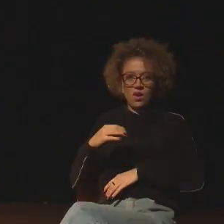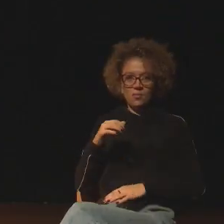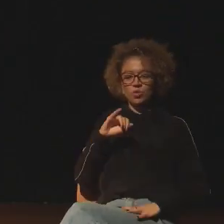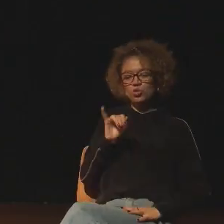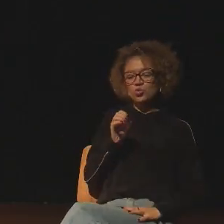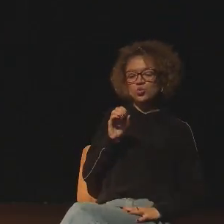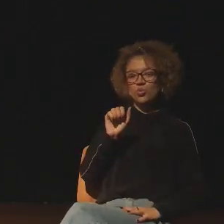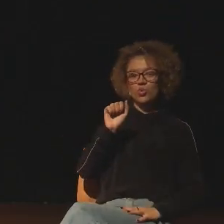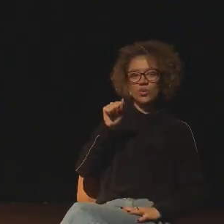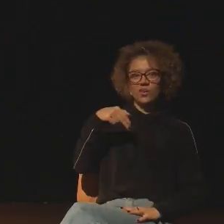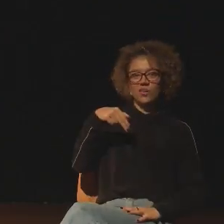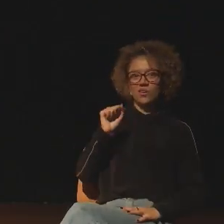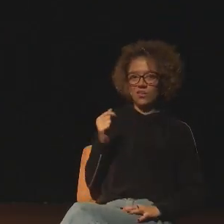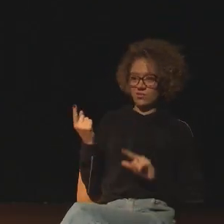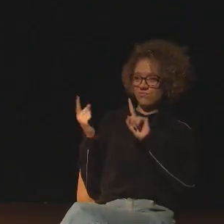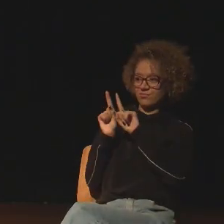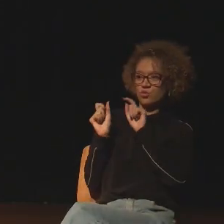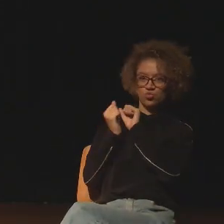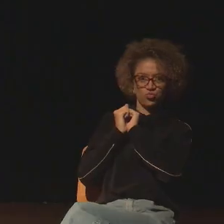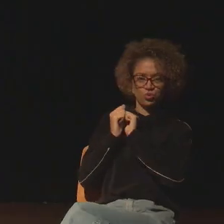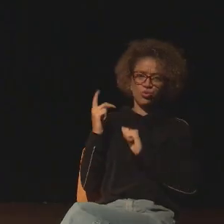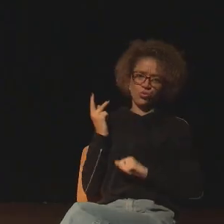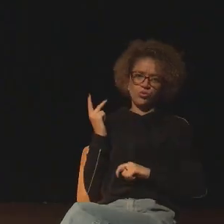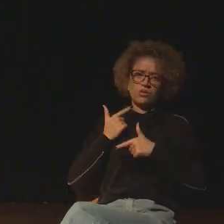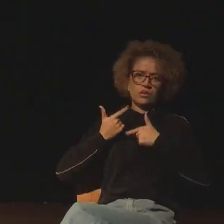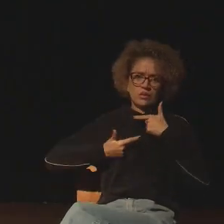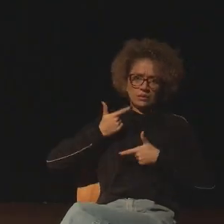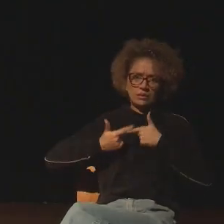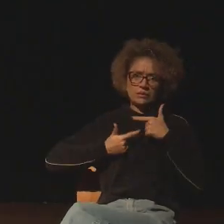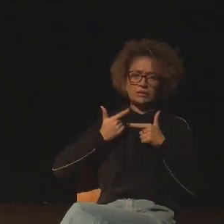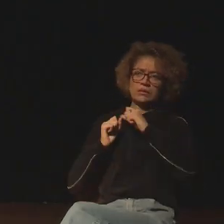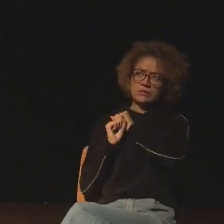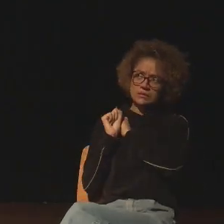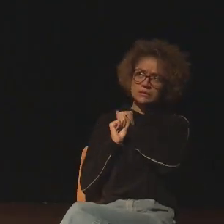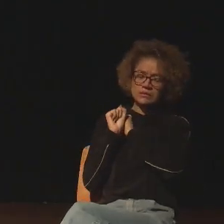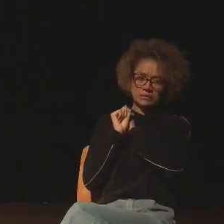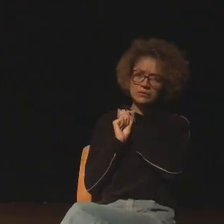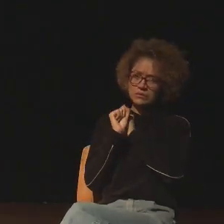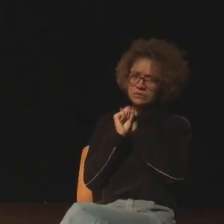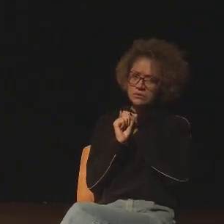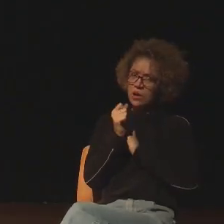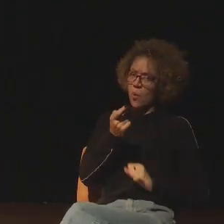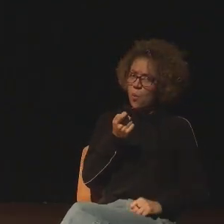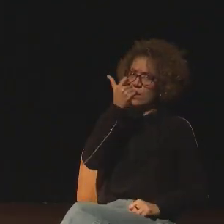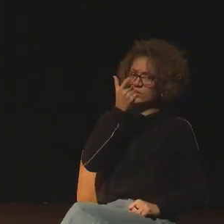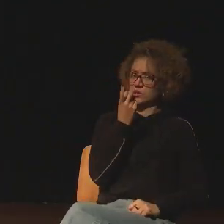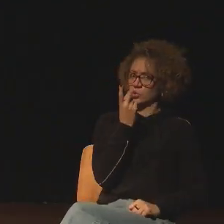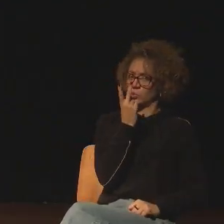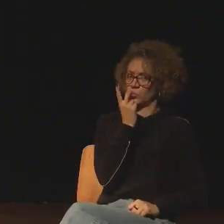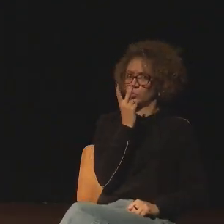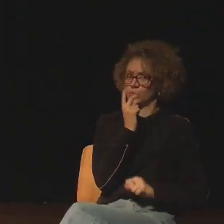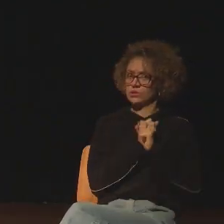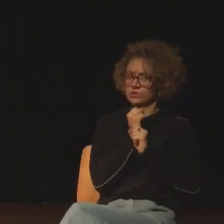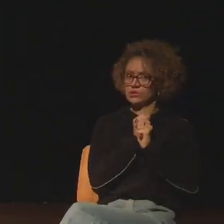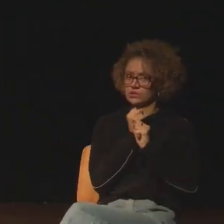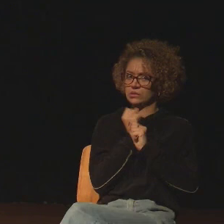equipe. A gente tem trabalhado já há muitos anos, quase 12 anos, no